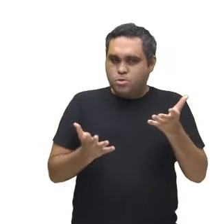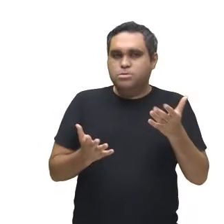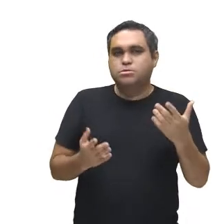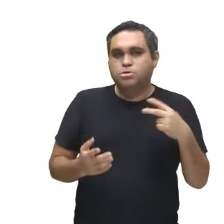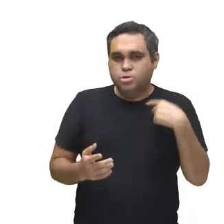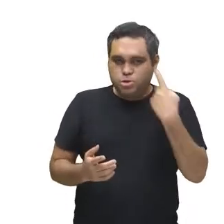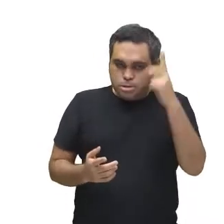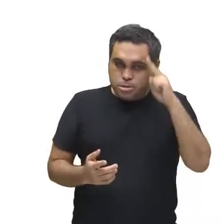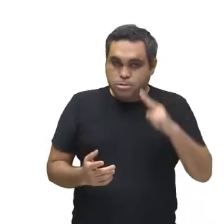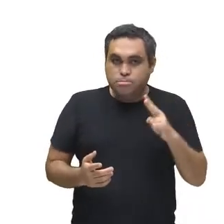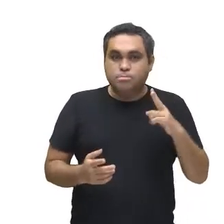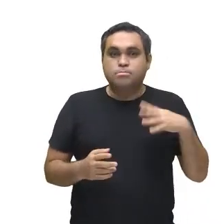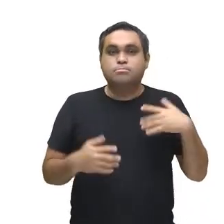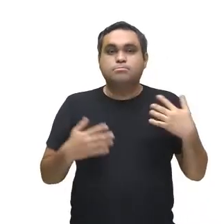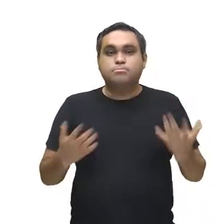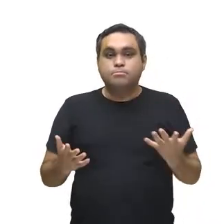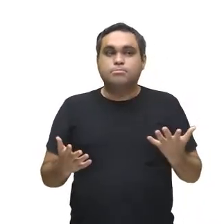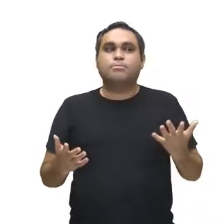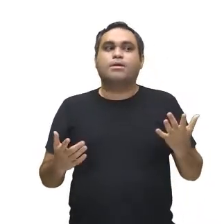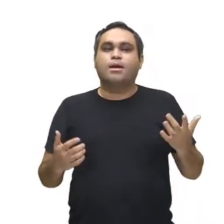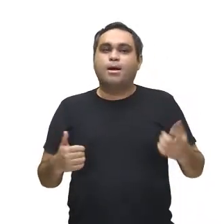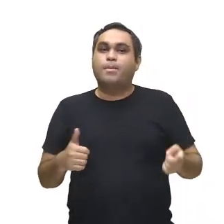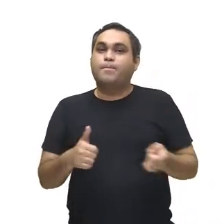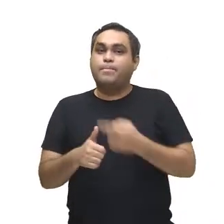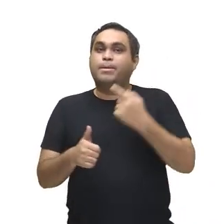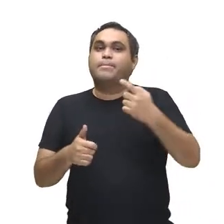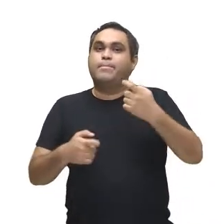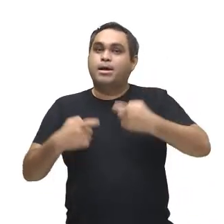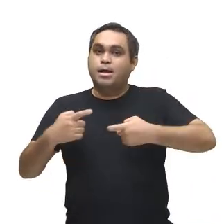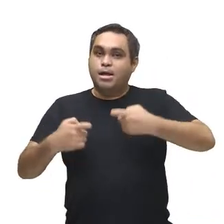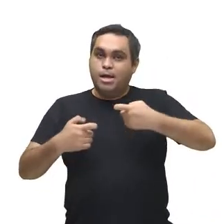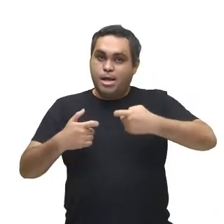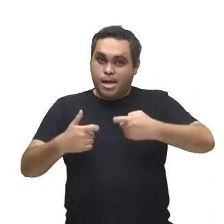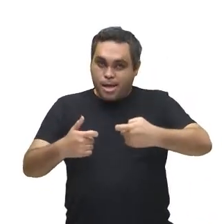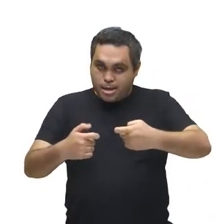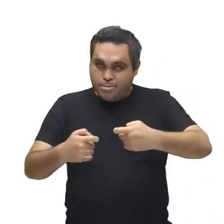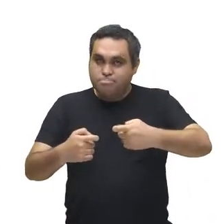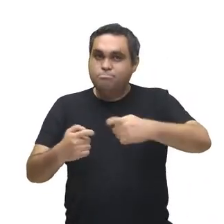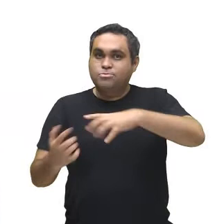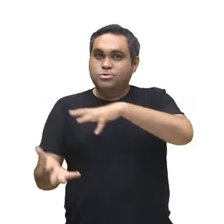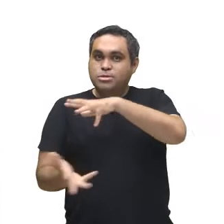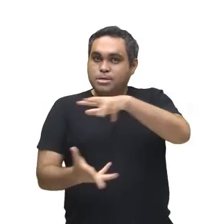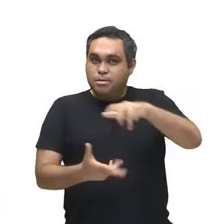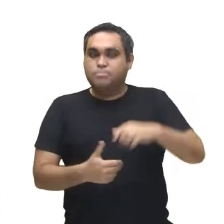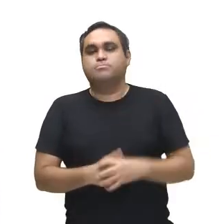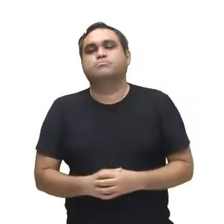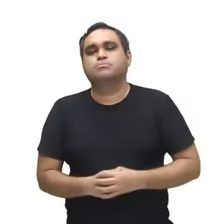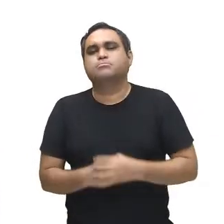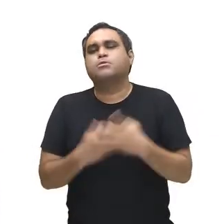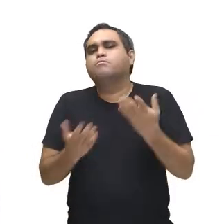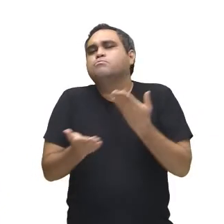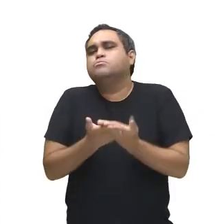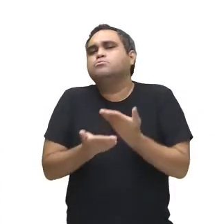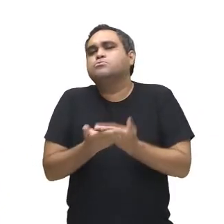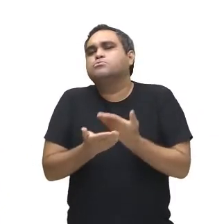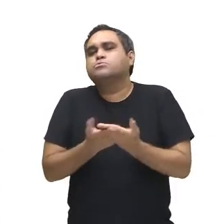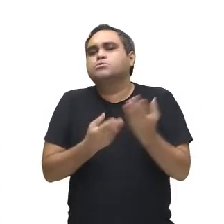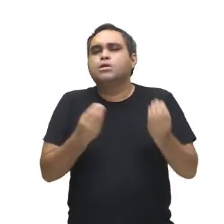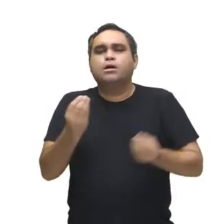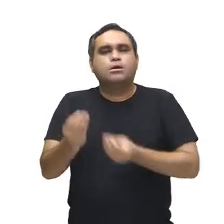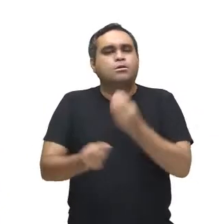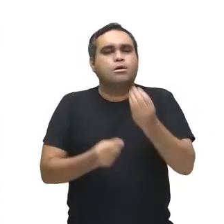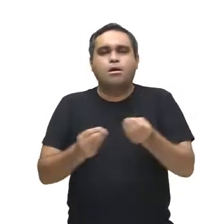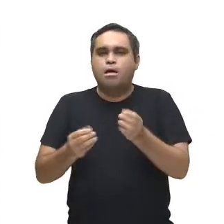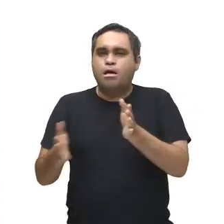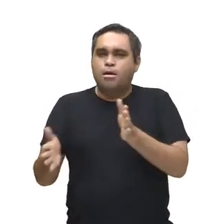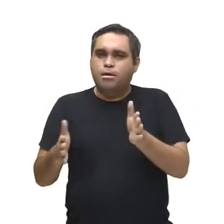o seguinte: Primeira Guerra Mundial. Voltando para mim agora, a gente vai estudar como é que se deu essas transformações